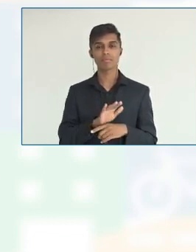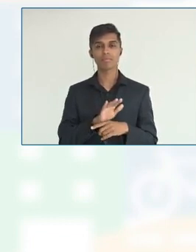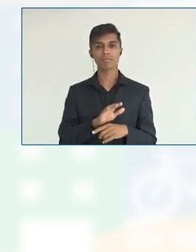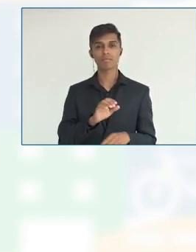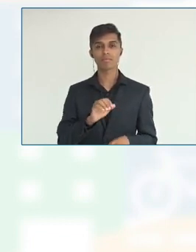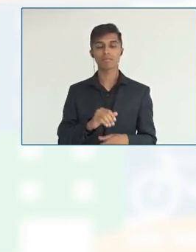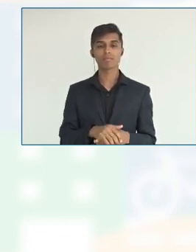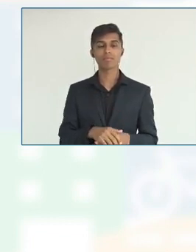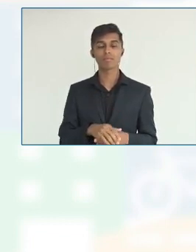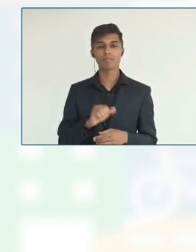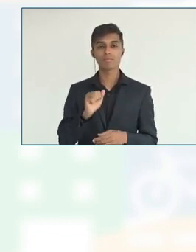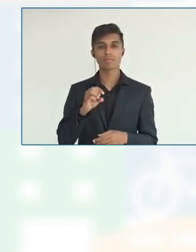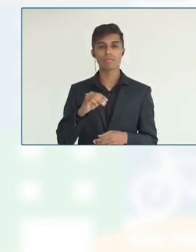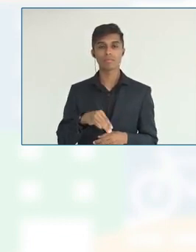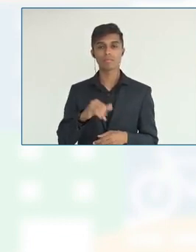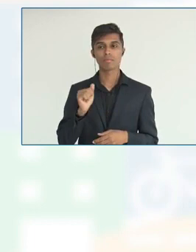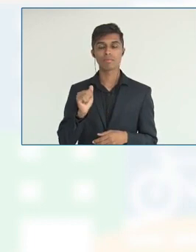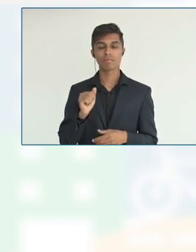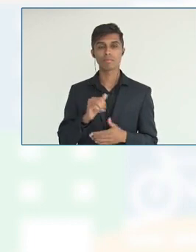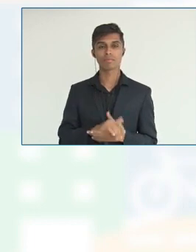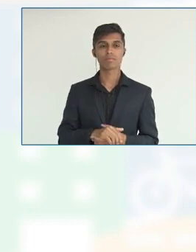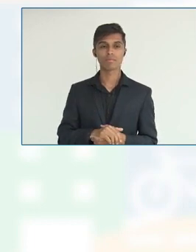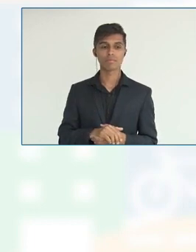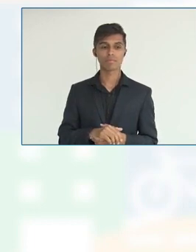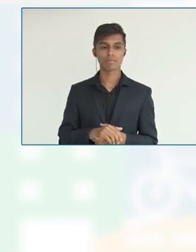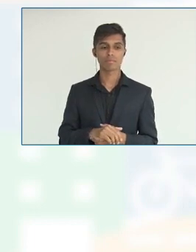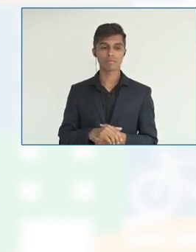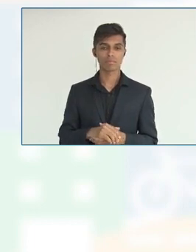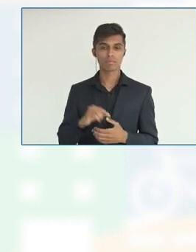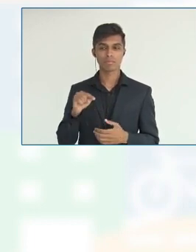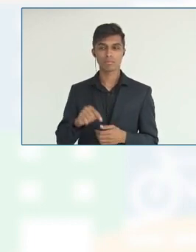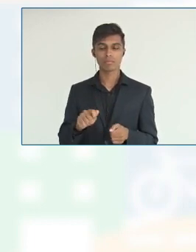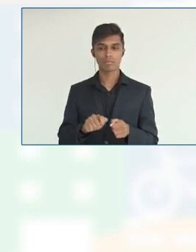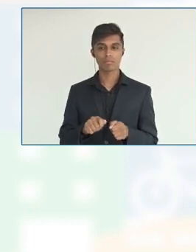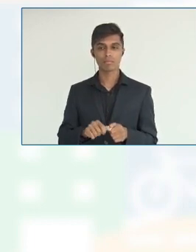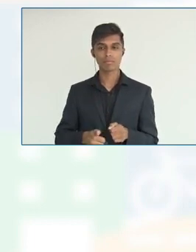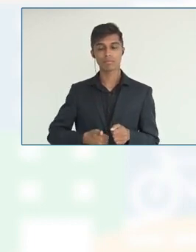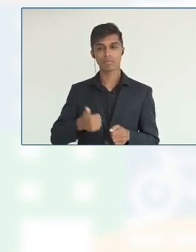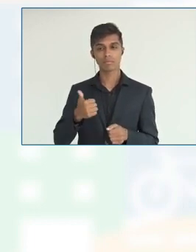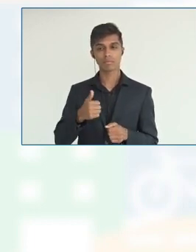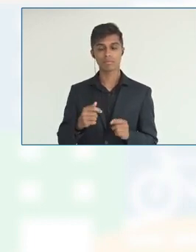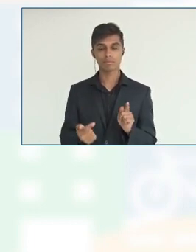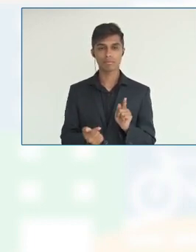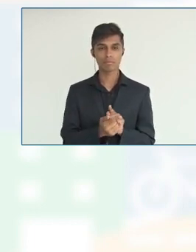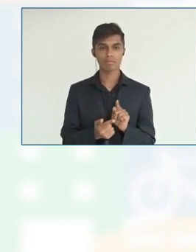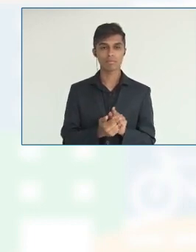AMA, né, que é uma unidade aqui do município de São Paulo que realiza aí o primeiro atendimento.